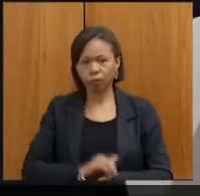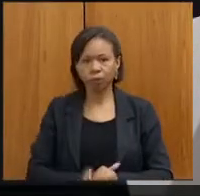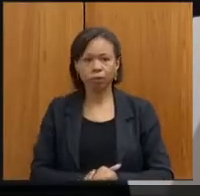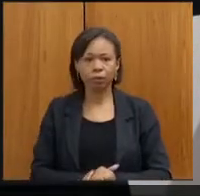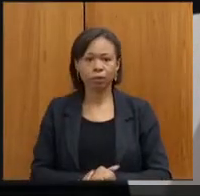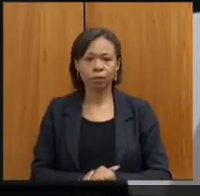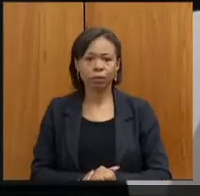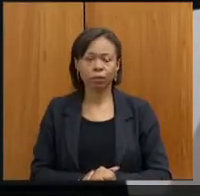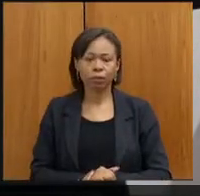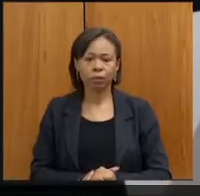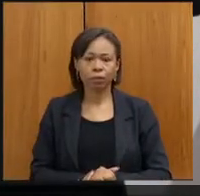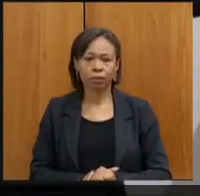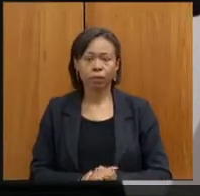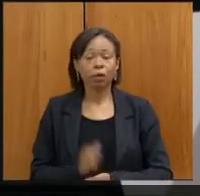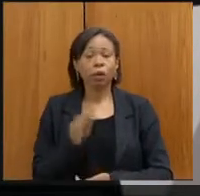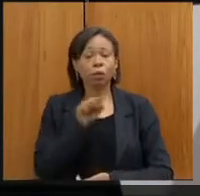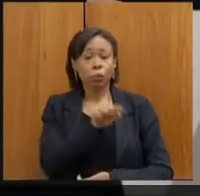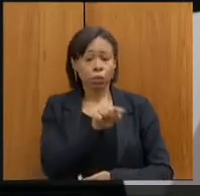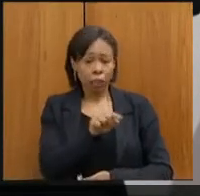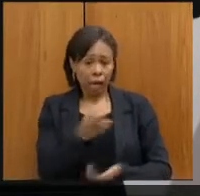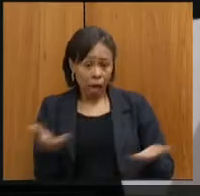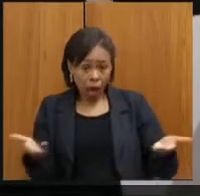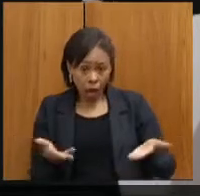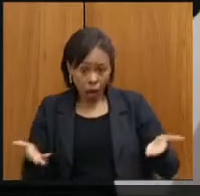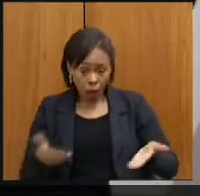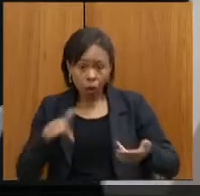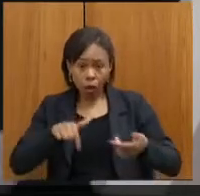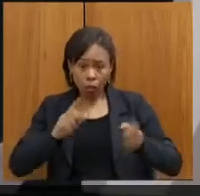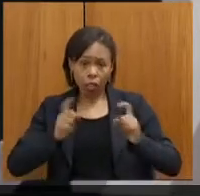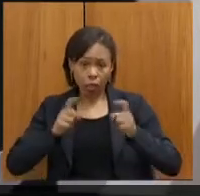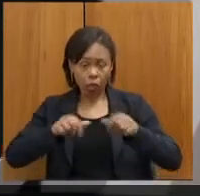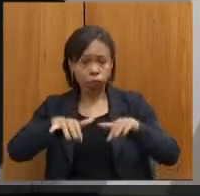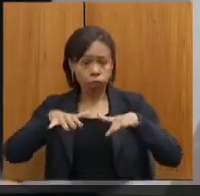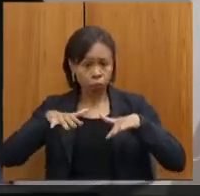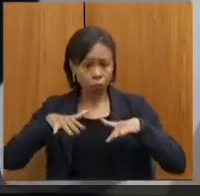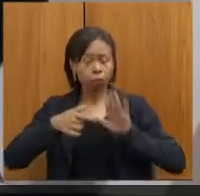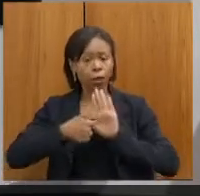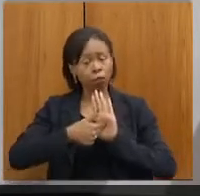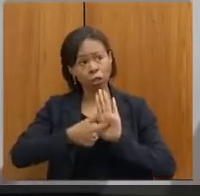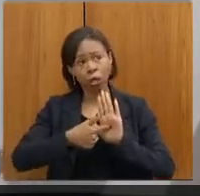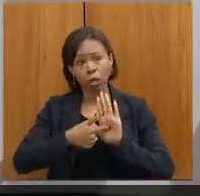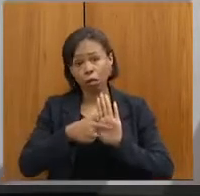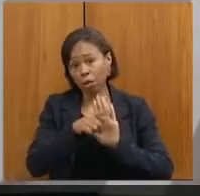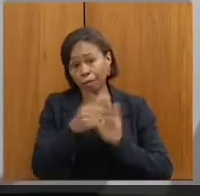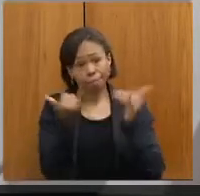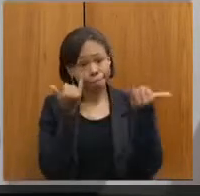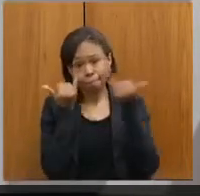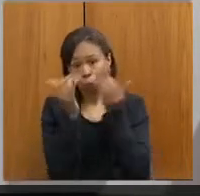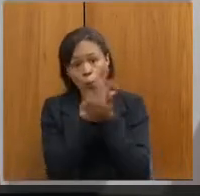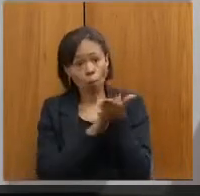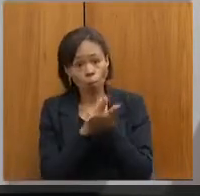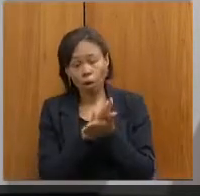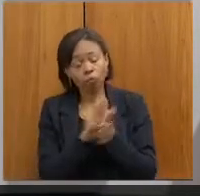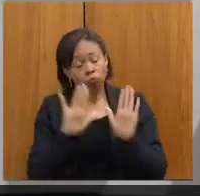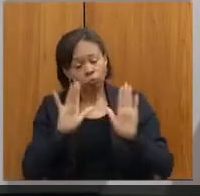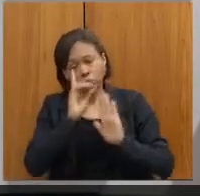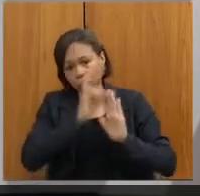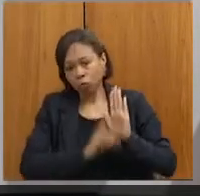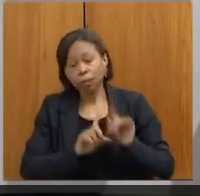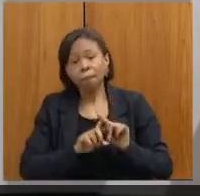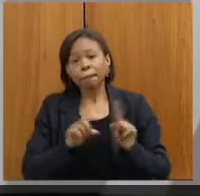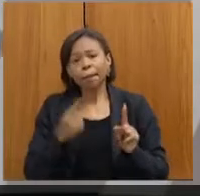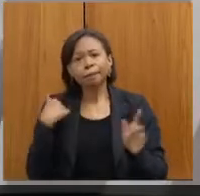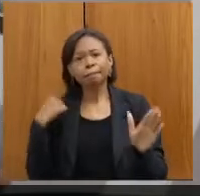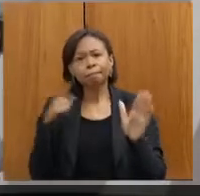nem se poderia usar desse espaço já no início de sua apresentação para apresentar mas não foi é um direito mas eu pergunto aqui